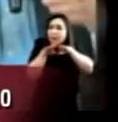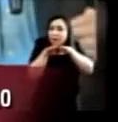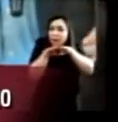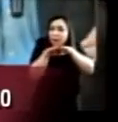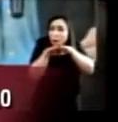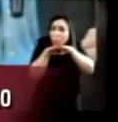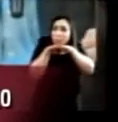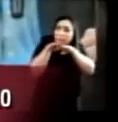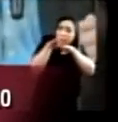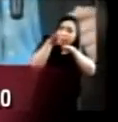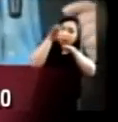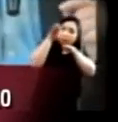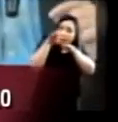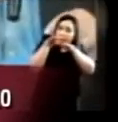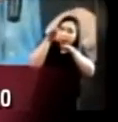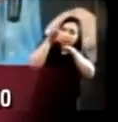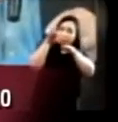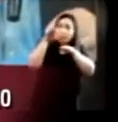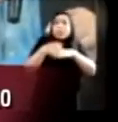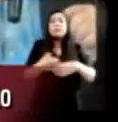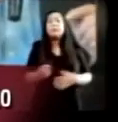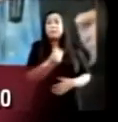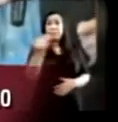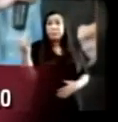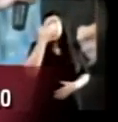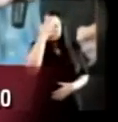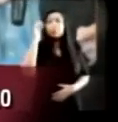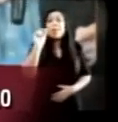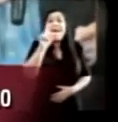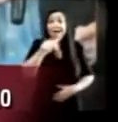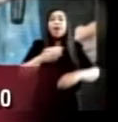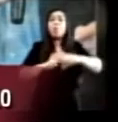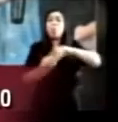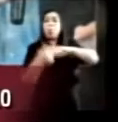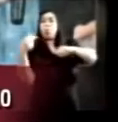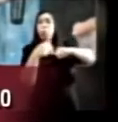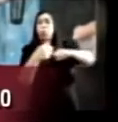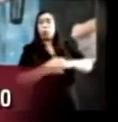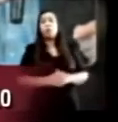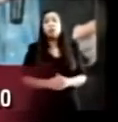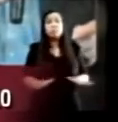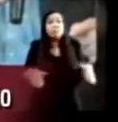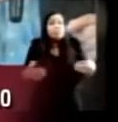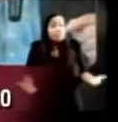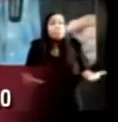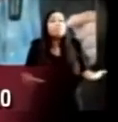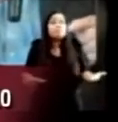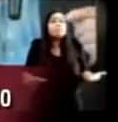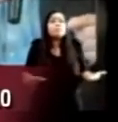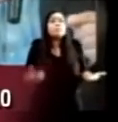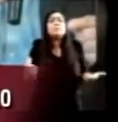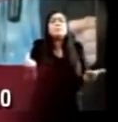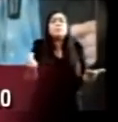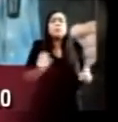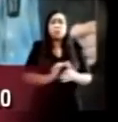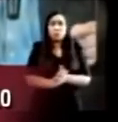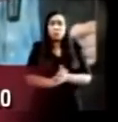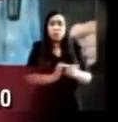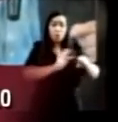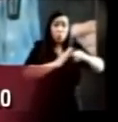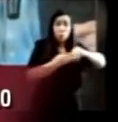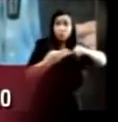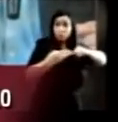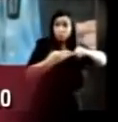ou subiu até. E esses casos são Covids. Ou seja, a proporção de